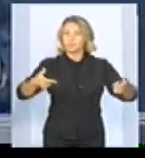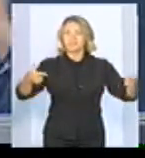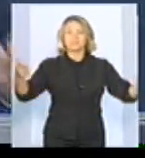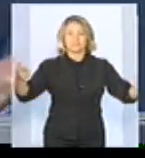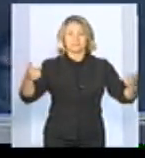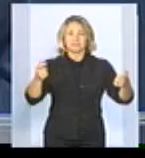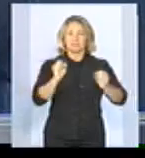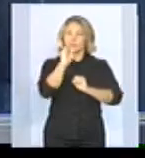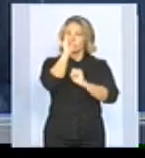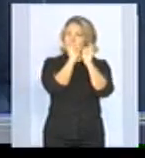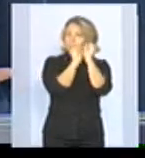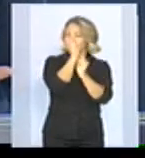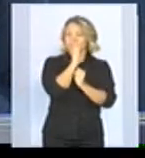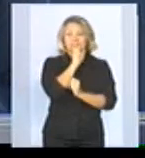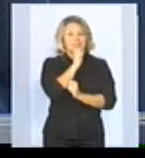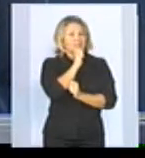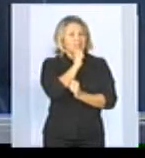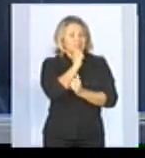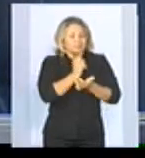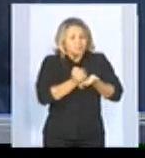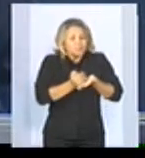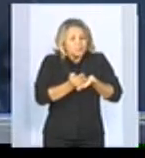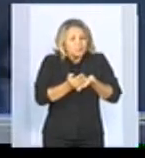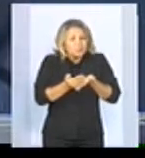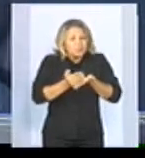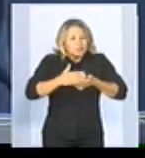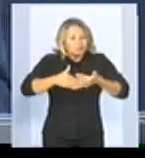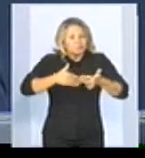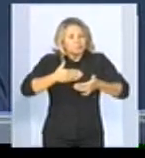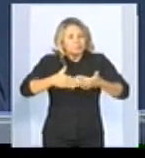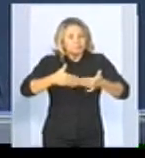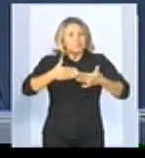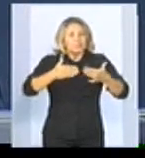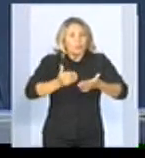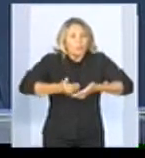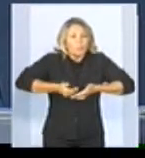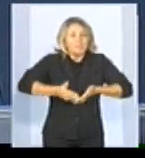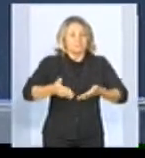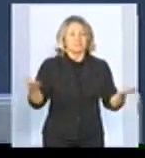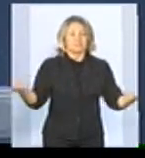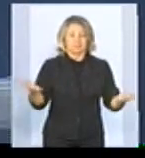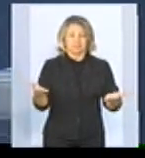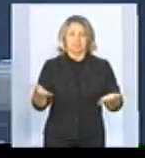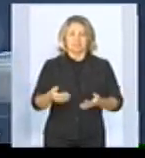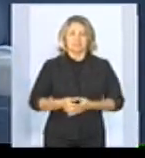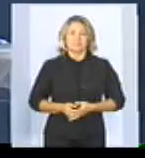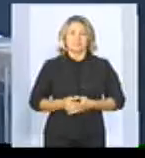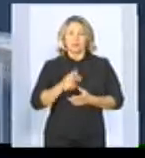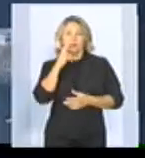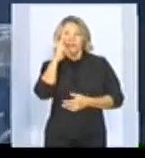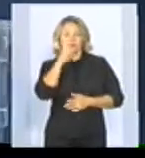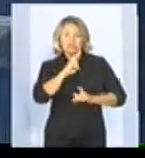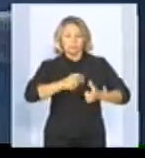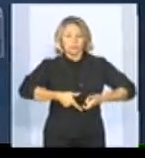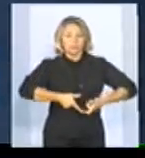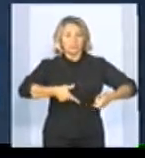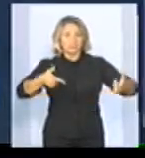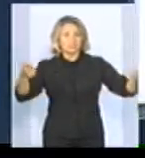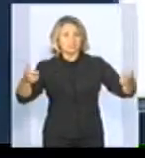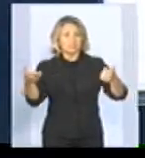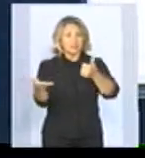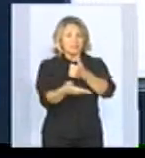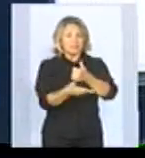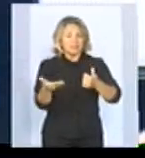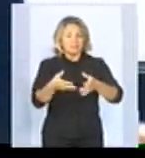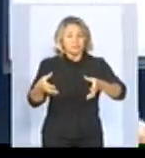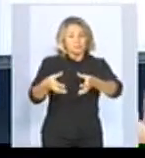indústria que ainda não amadureceu que está em caminho de amadurecimento olhando pro crescimento da base a classe c